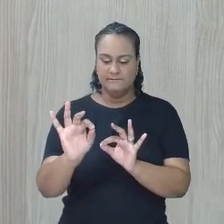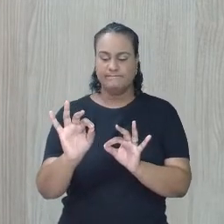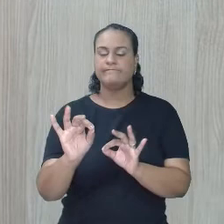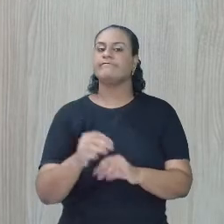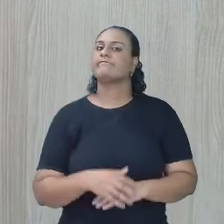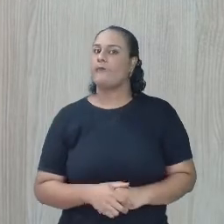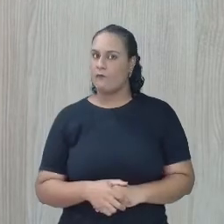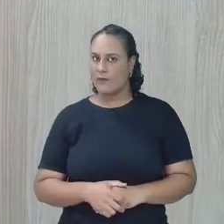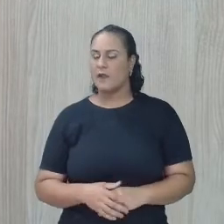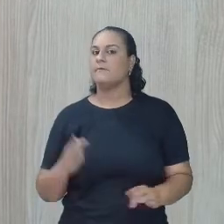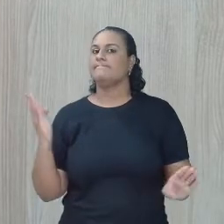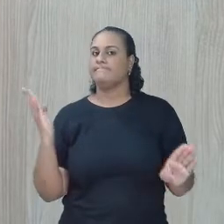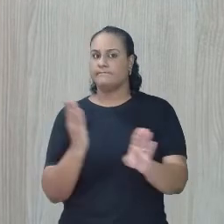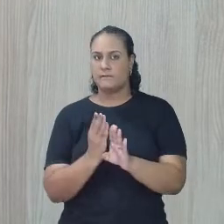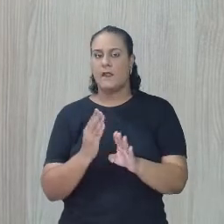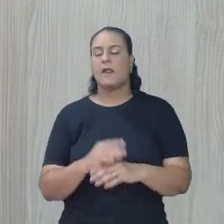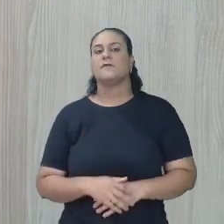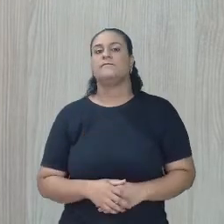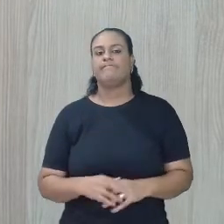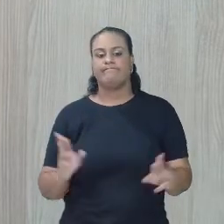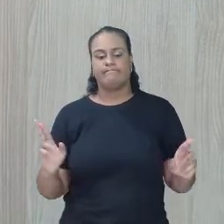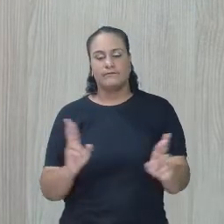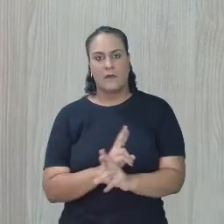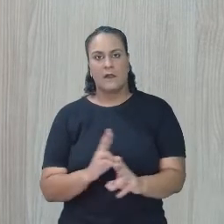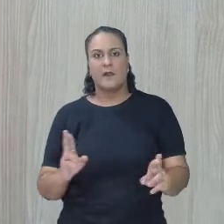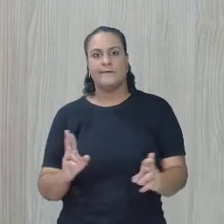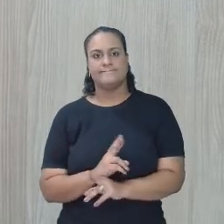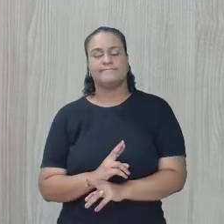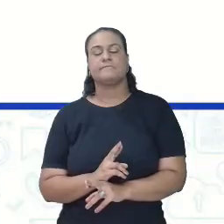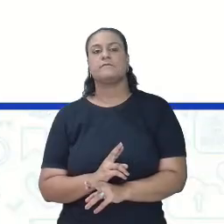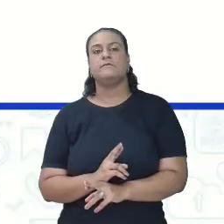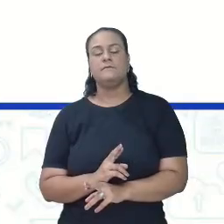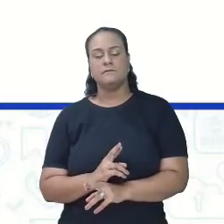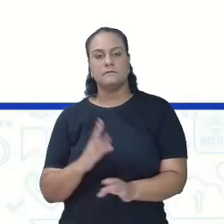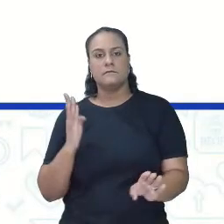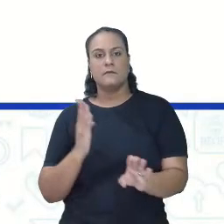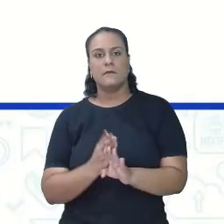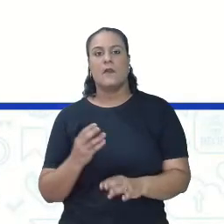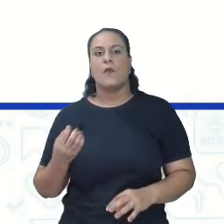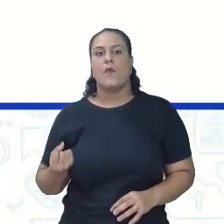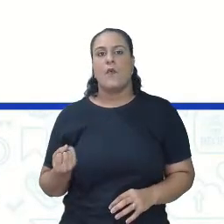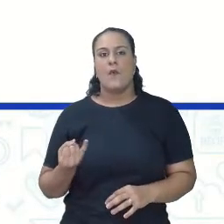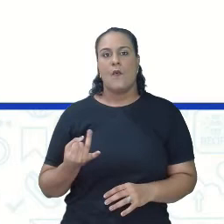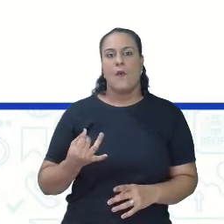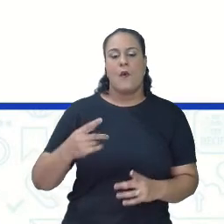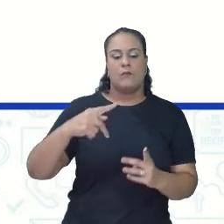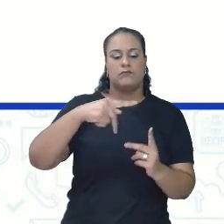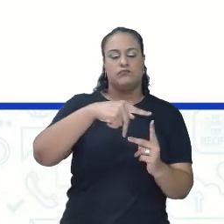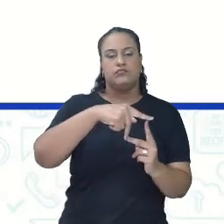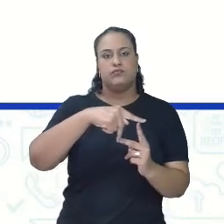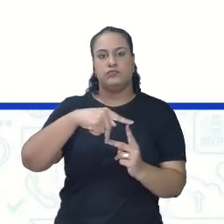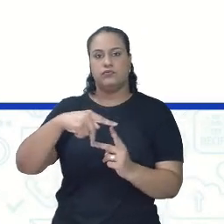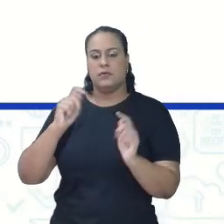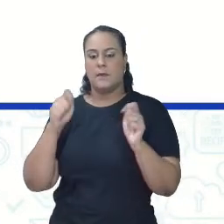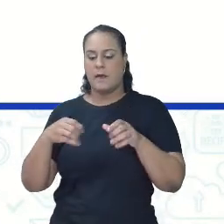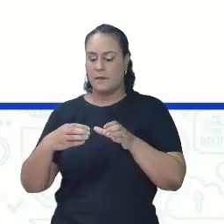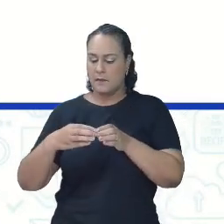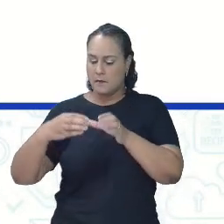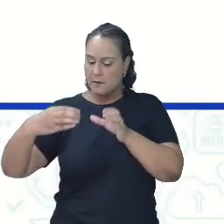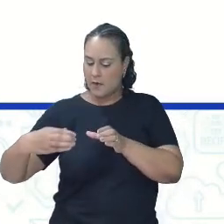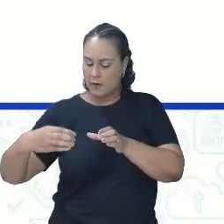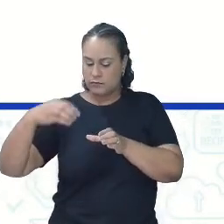a gente encontra, né, uma relação, né? A gente encontra a quantidade de pecinhas que a gente pode colocar,